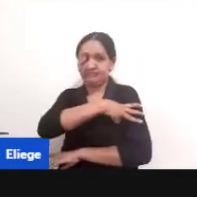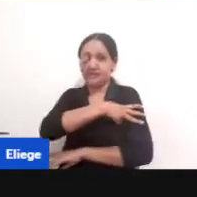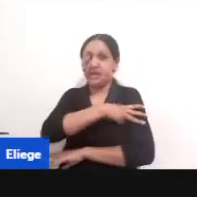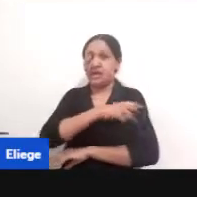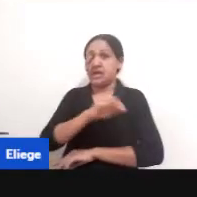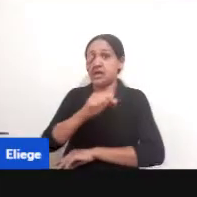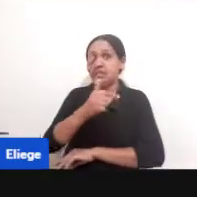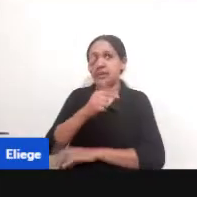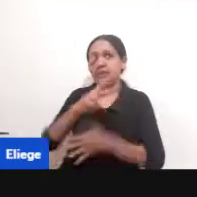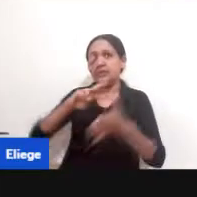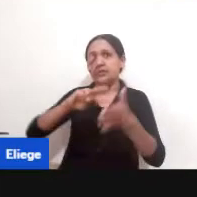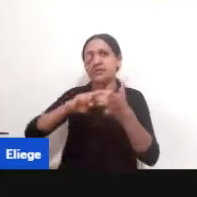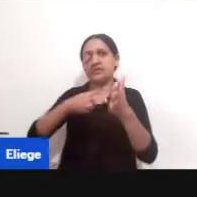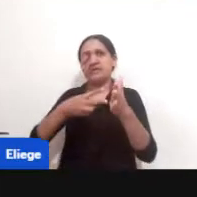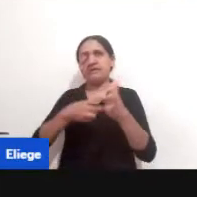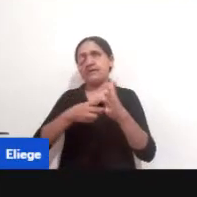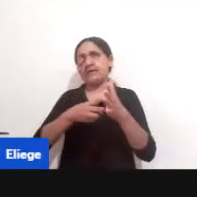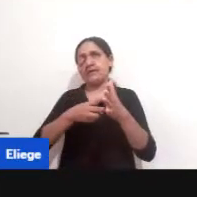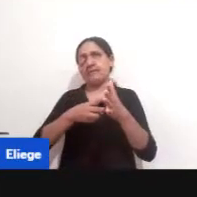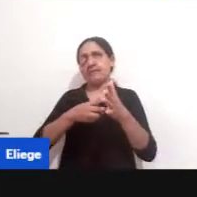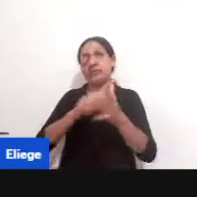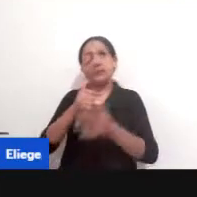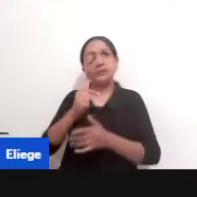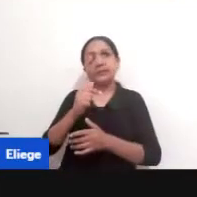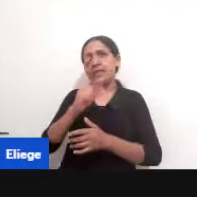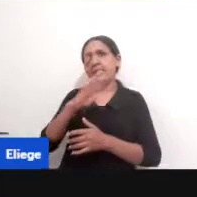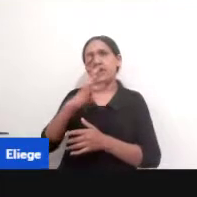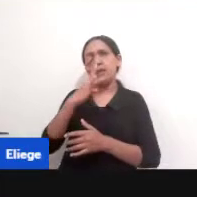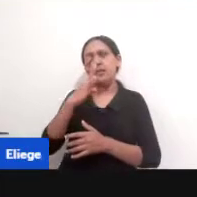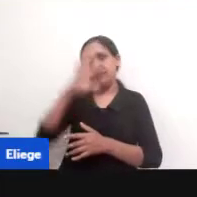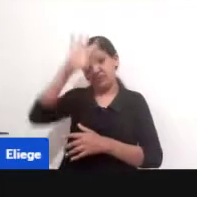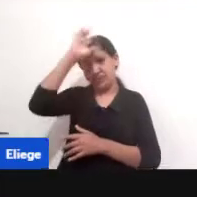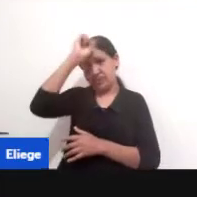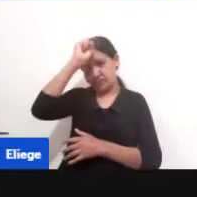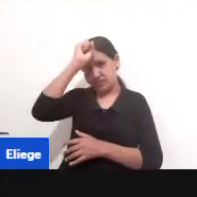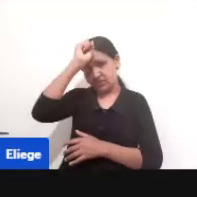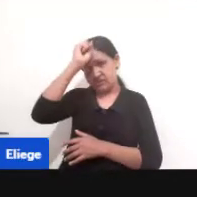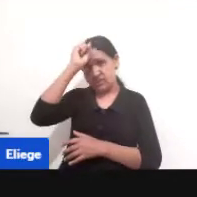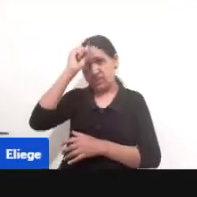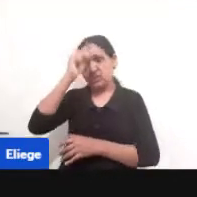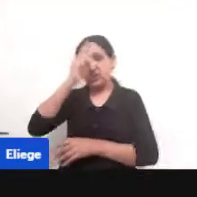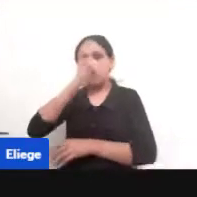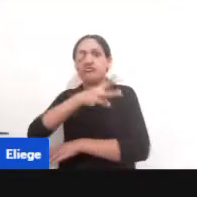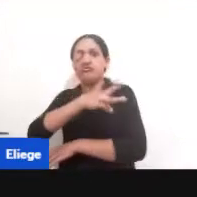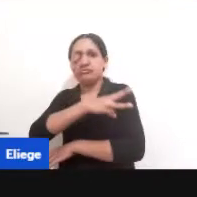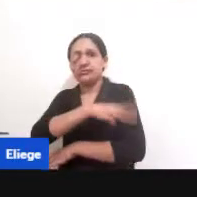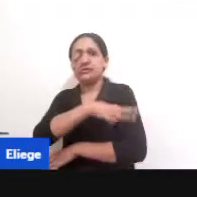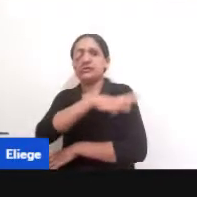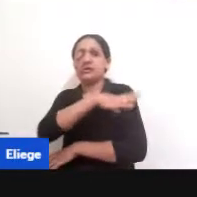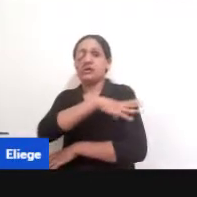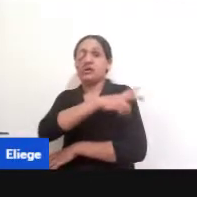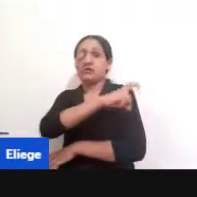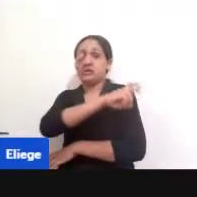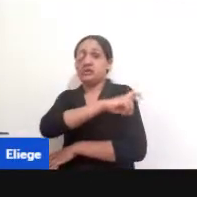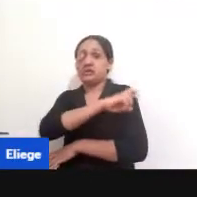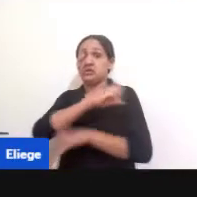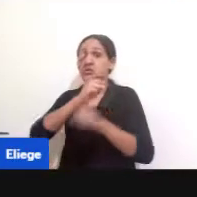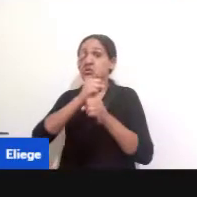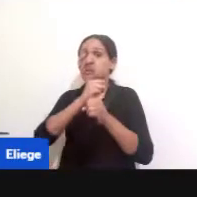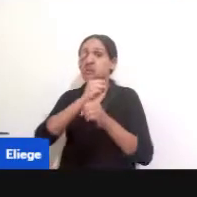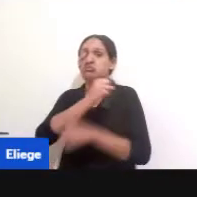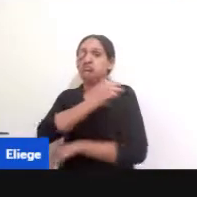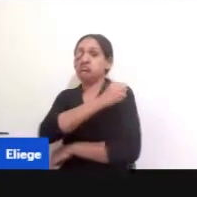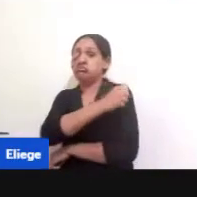significa que ela não tem os conhecimentos de aprendizagem de terceiro, quarto e quinto ano. Mas em